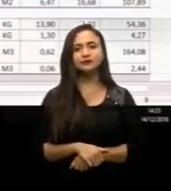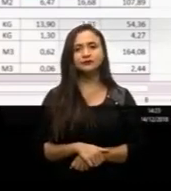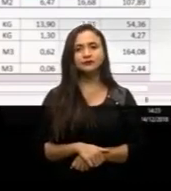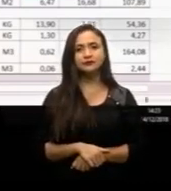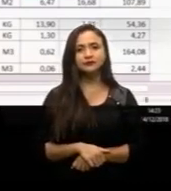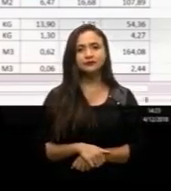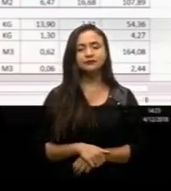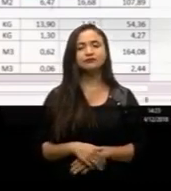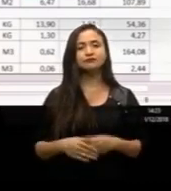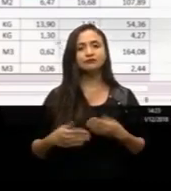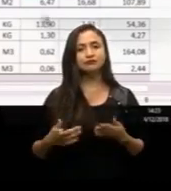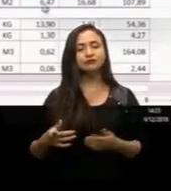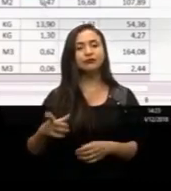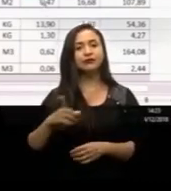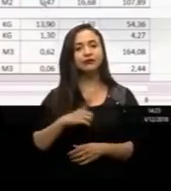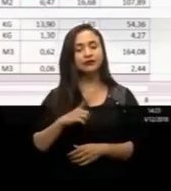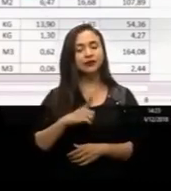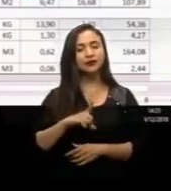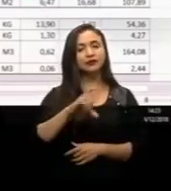então eu vou ter